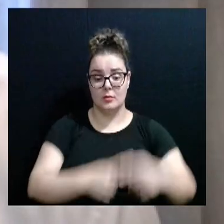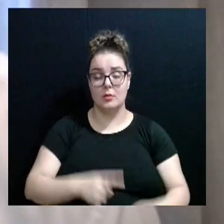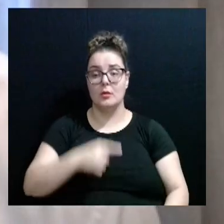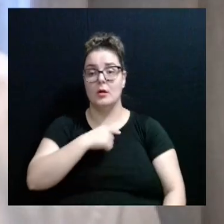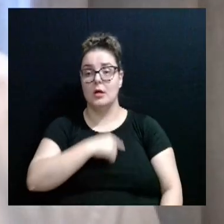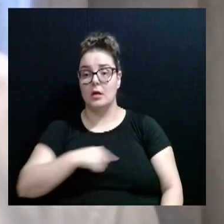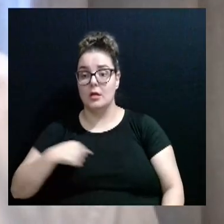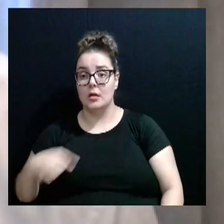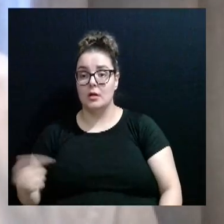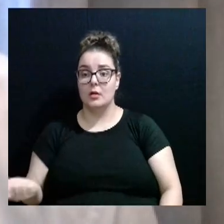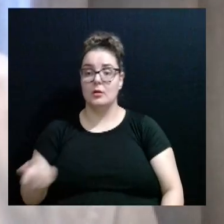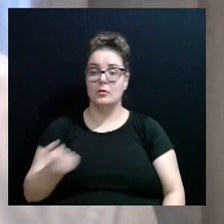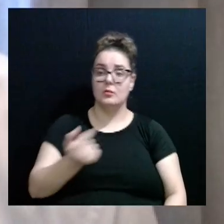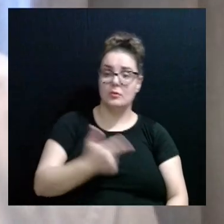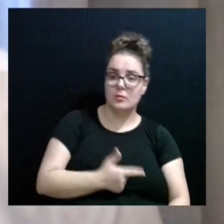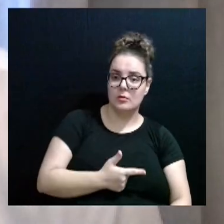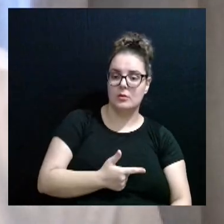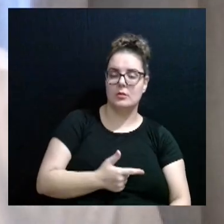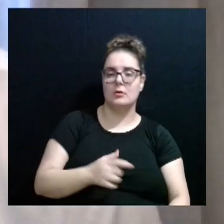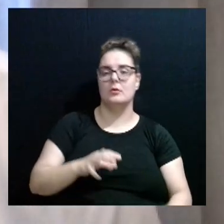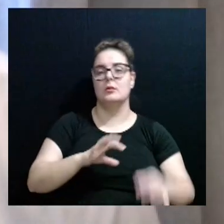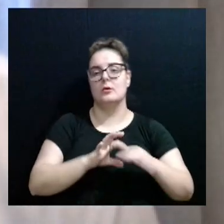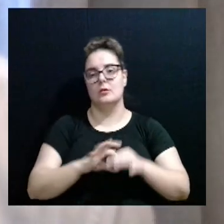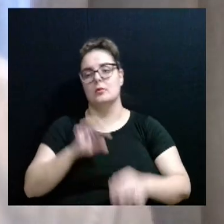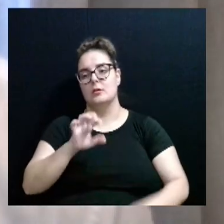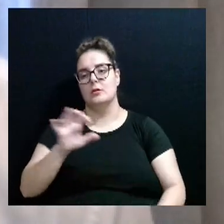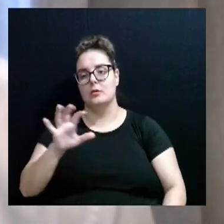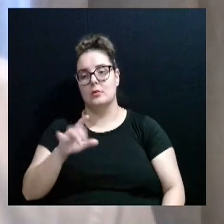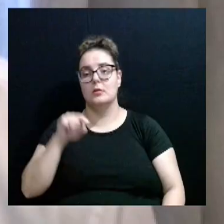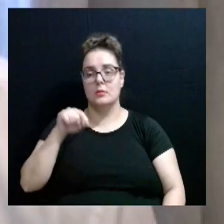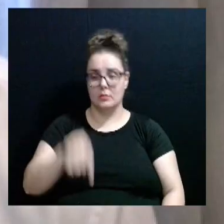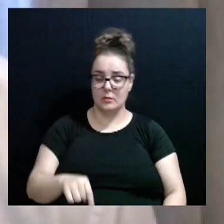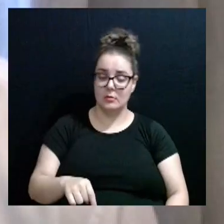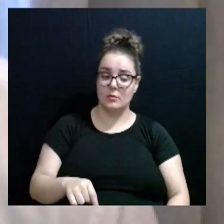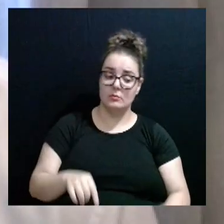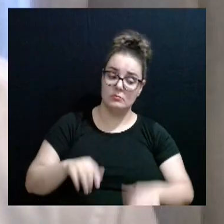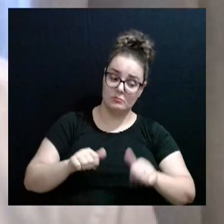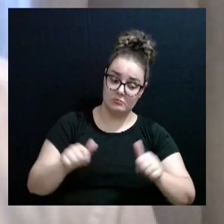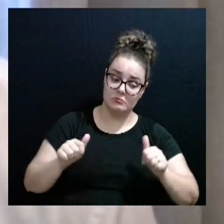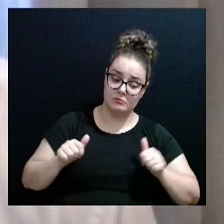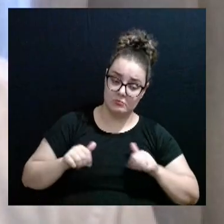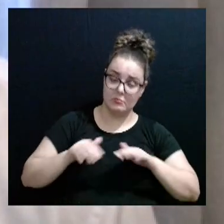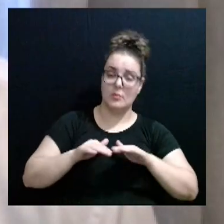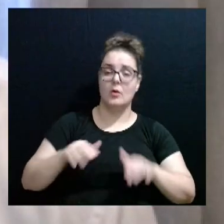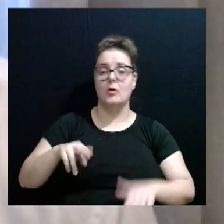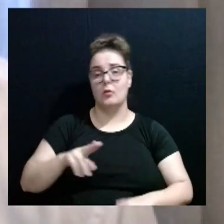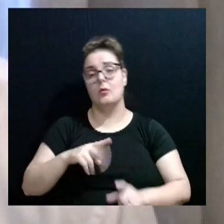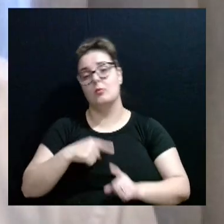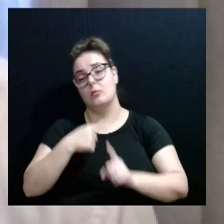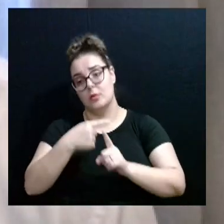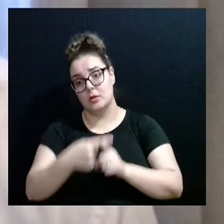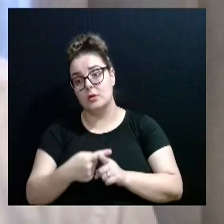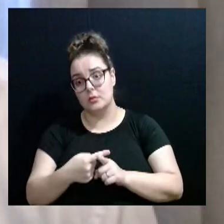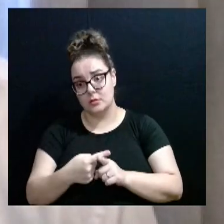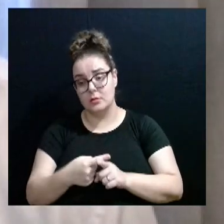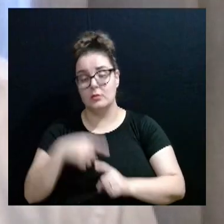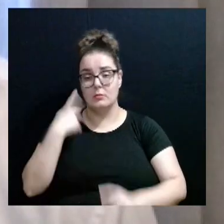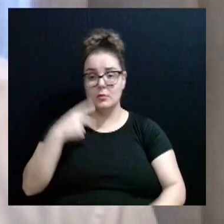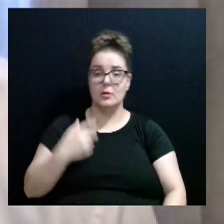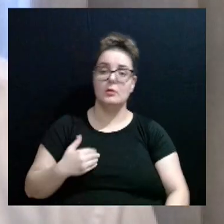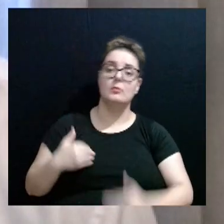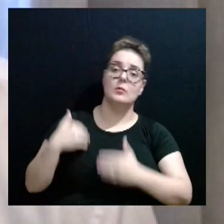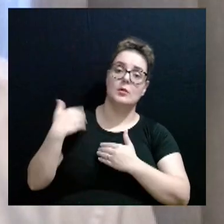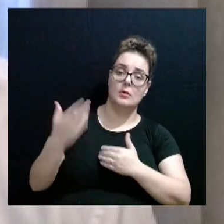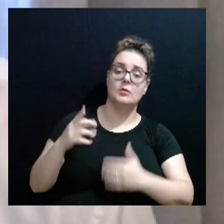acho que isso também vai ser ou visto como neutro ou até como positivo pela política externa dos Estados Unidos,